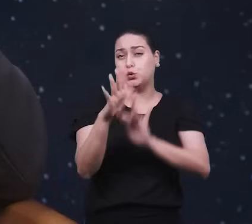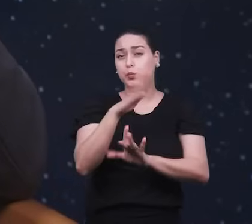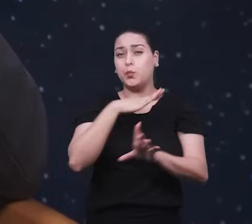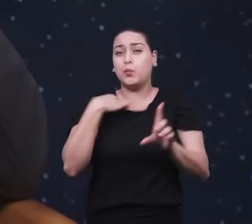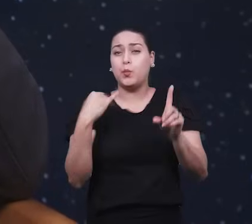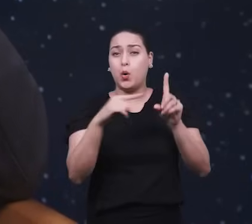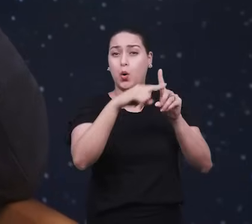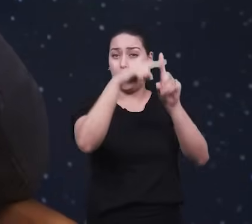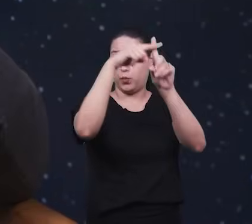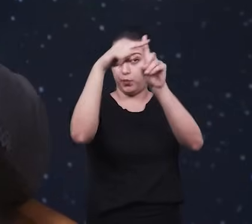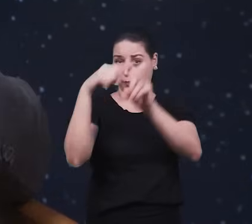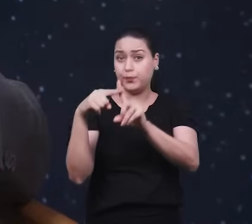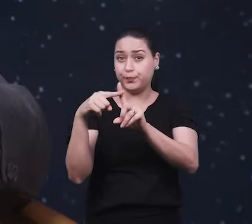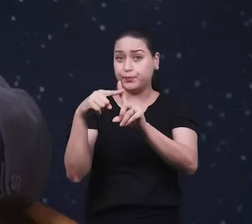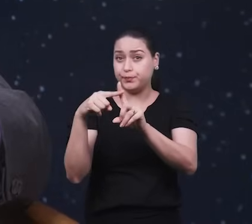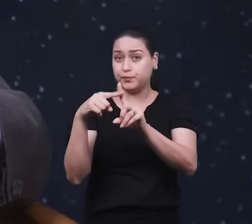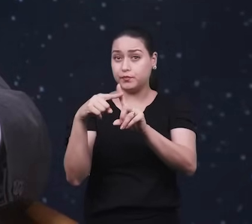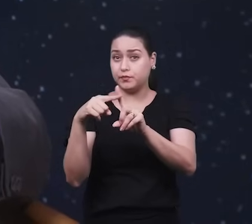um sacrifício